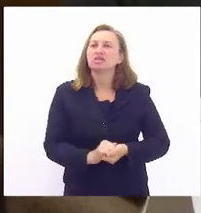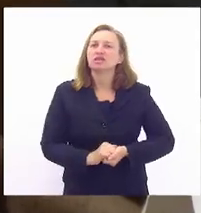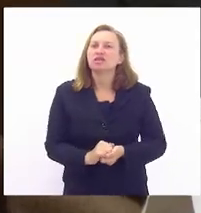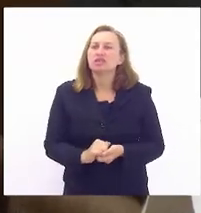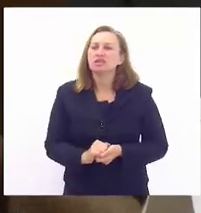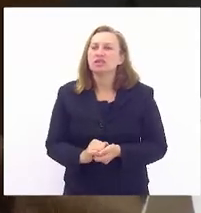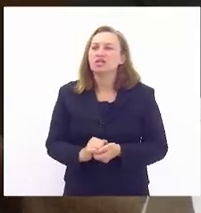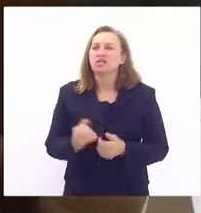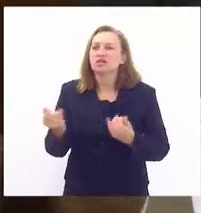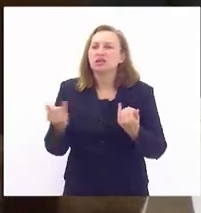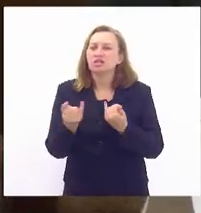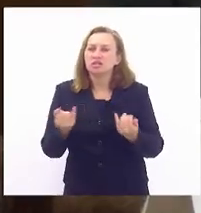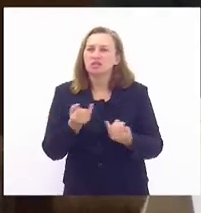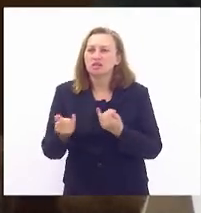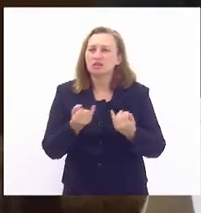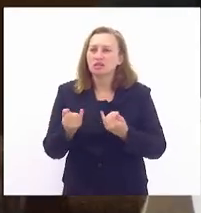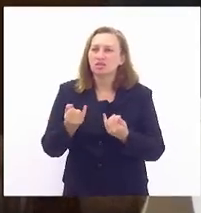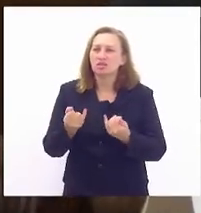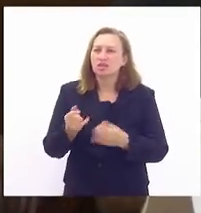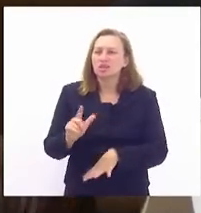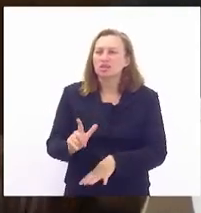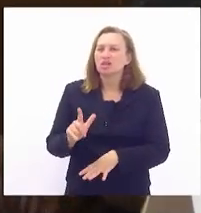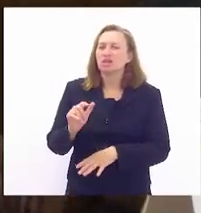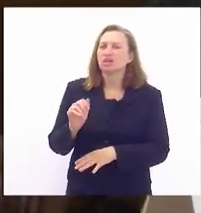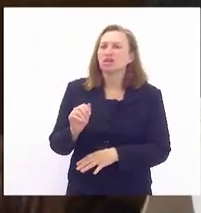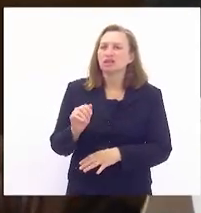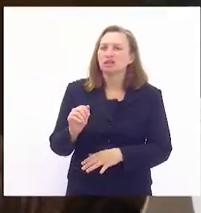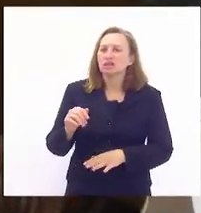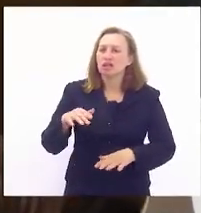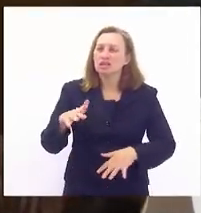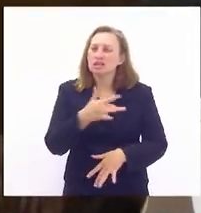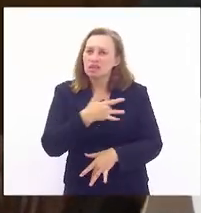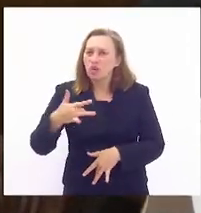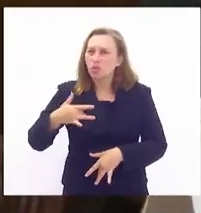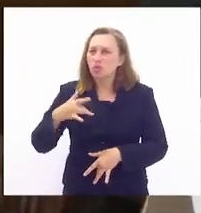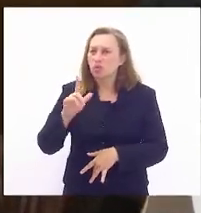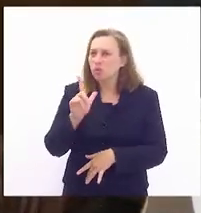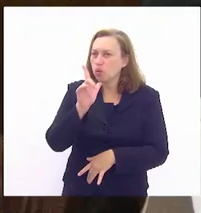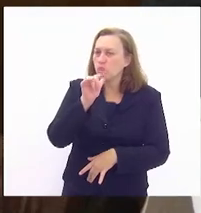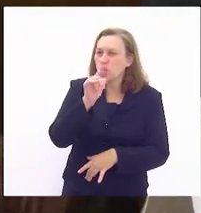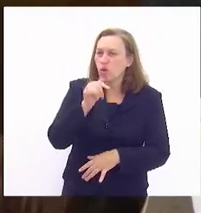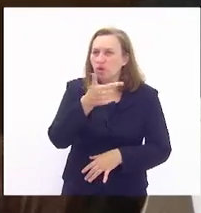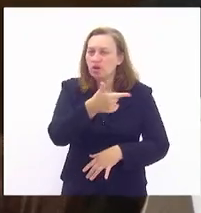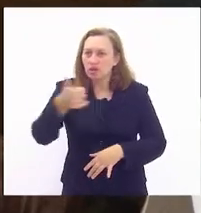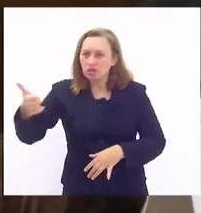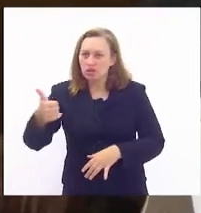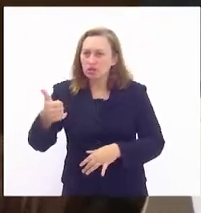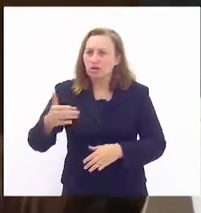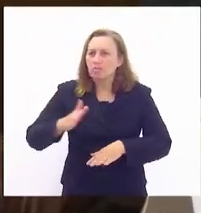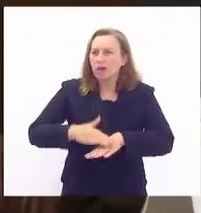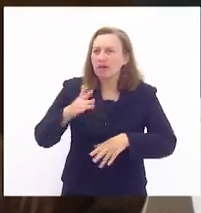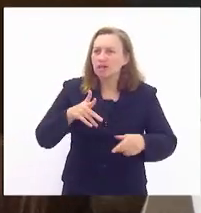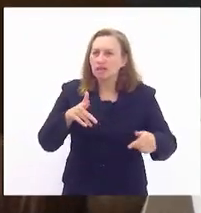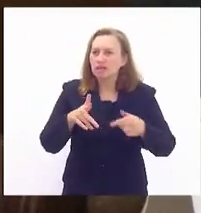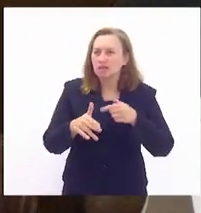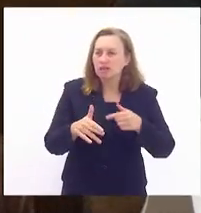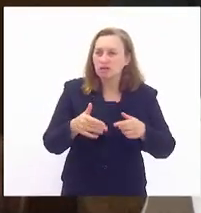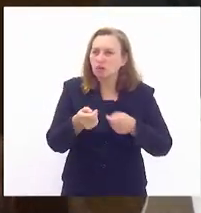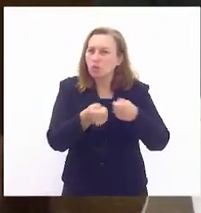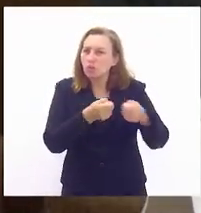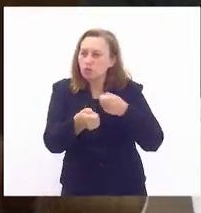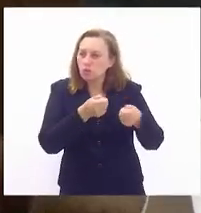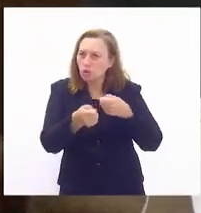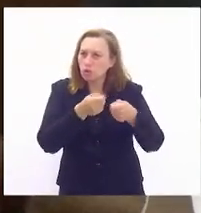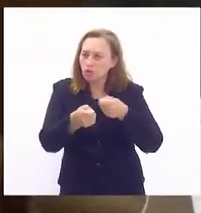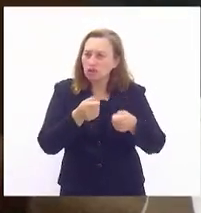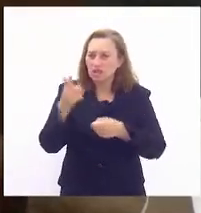da Organização Mundial da Saúde de 2021, que vai tornar mais restrito ainda o controle ambiental de emissões de gases poluentes